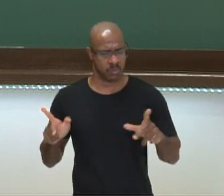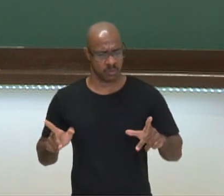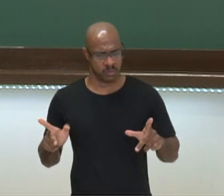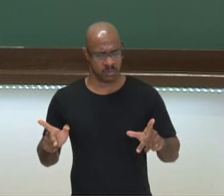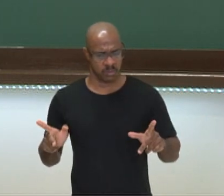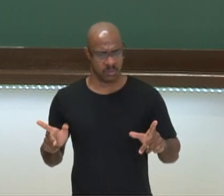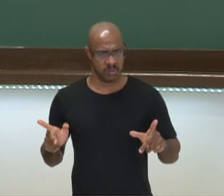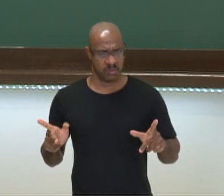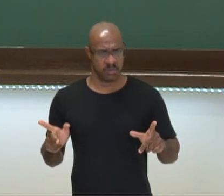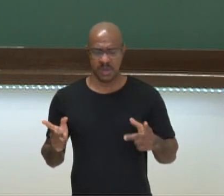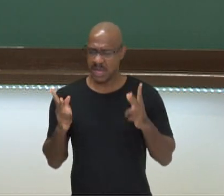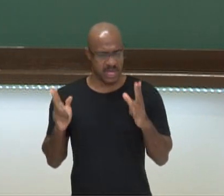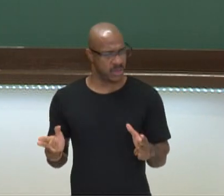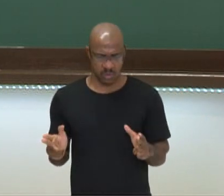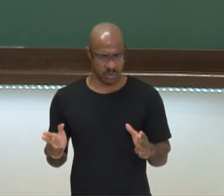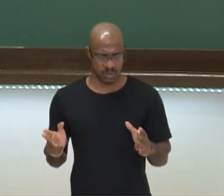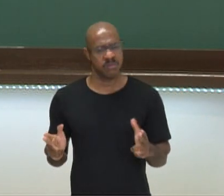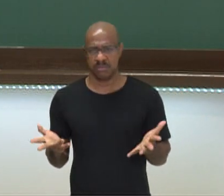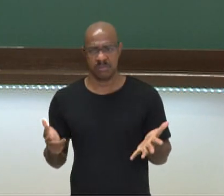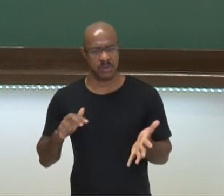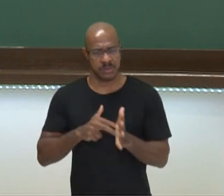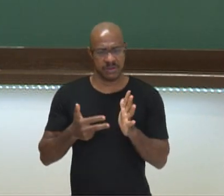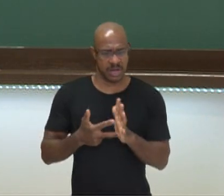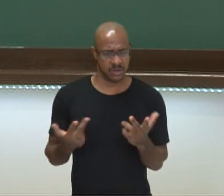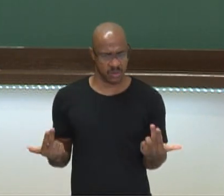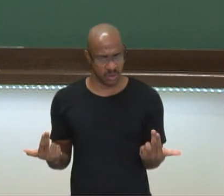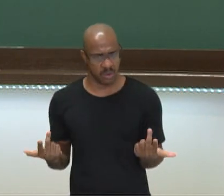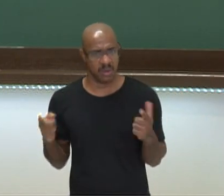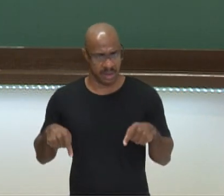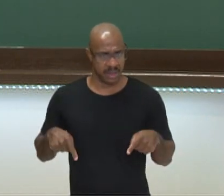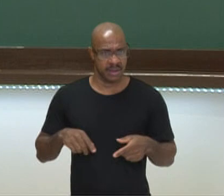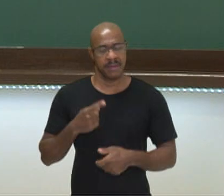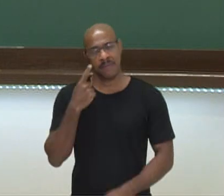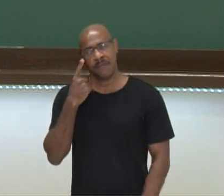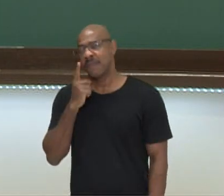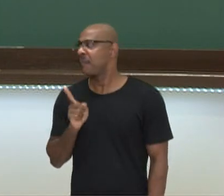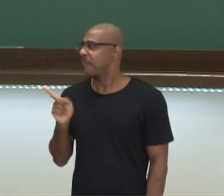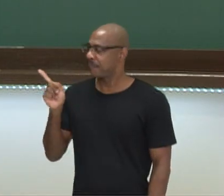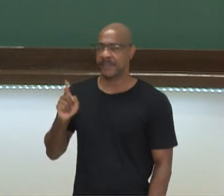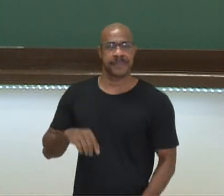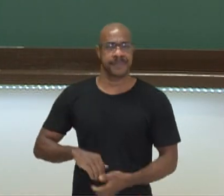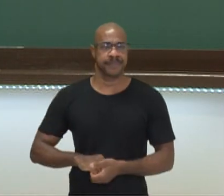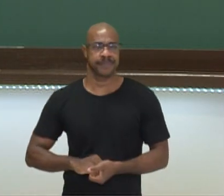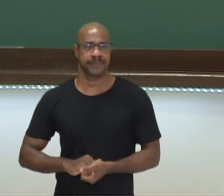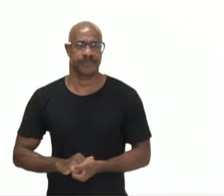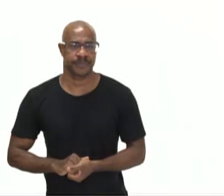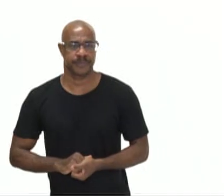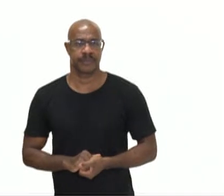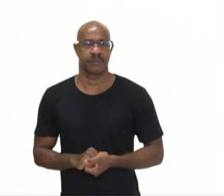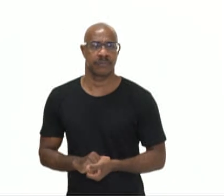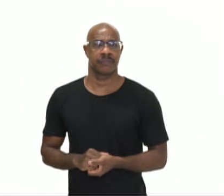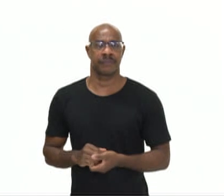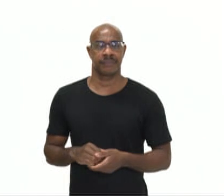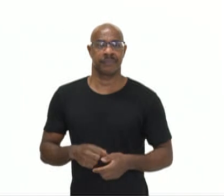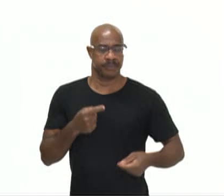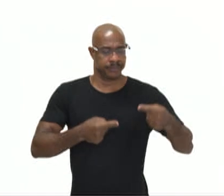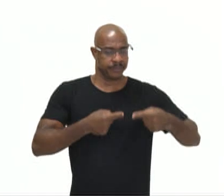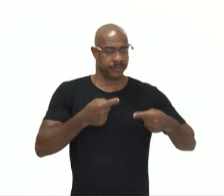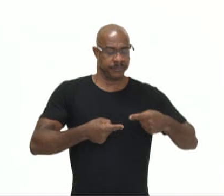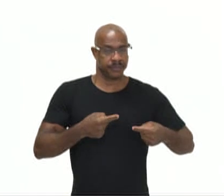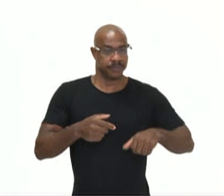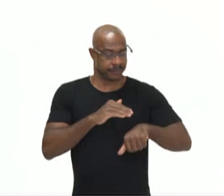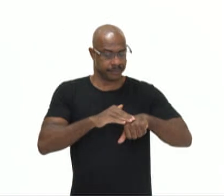ser utilizado sempre como sinônimo ou nem sempre? Vejamos aqui. Qual a diferença entre debate